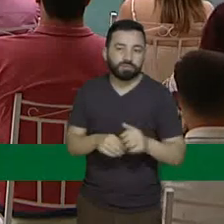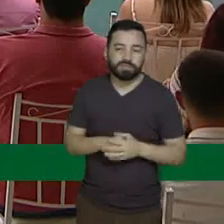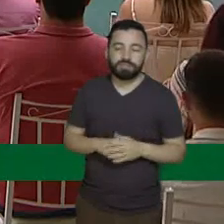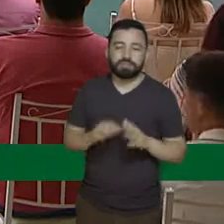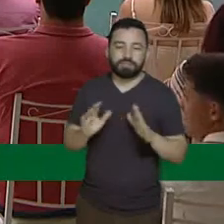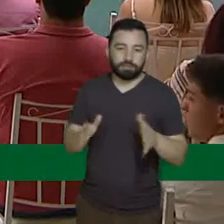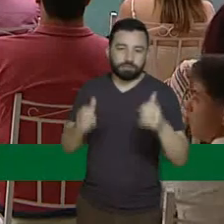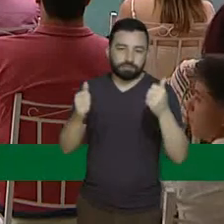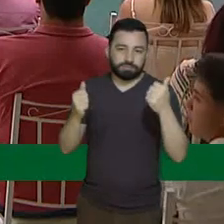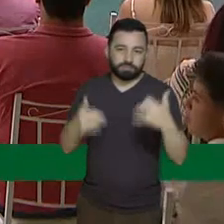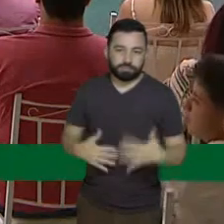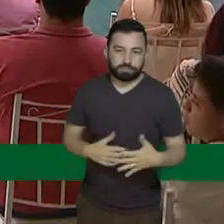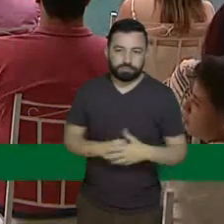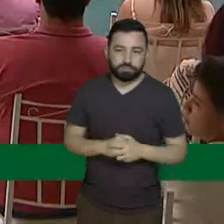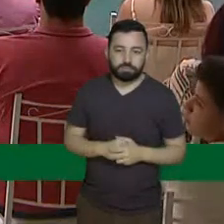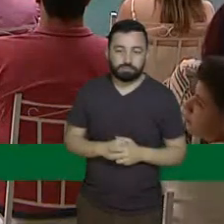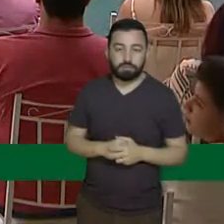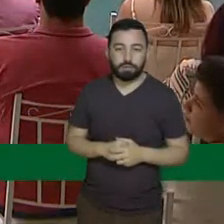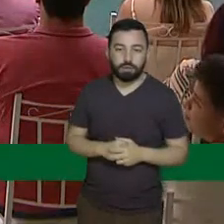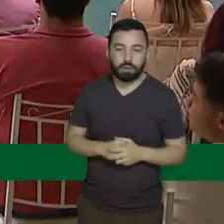Dito isto, eu passo